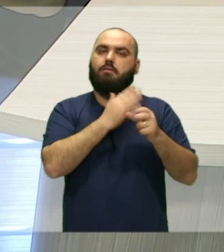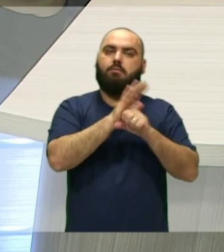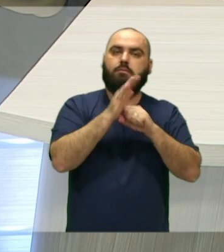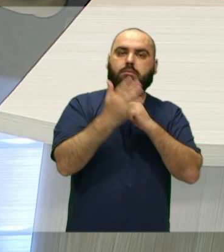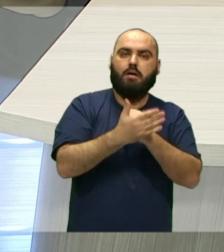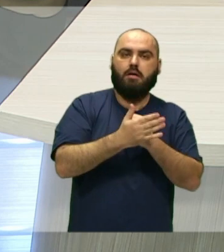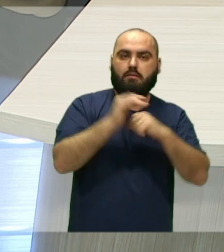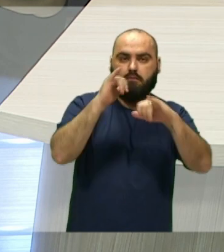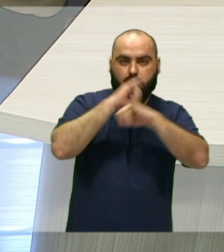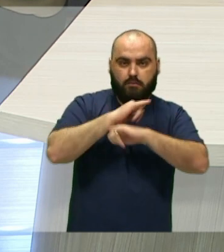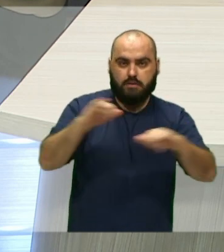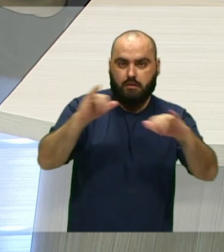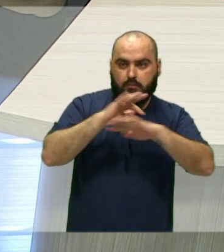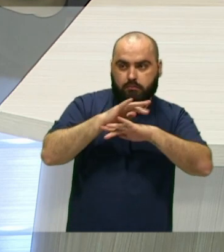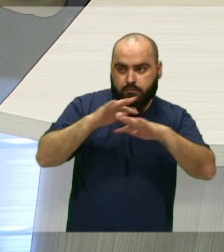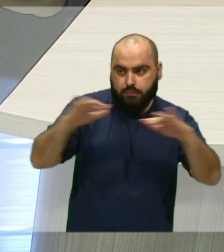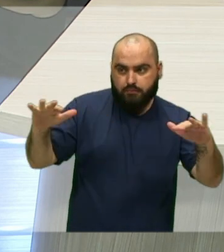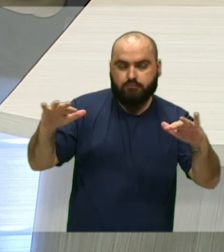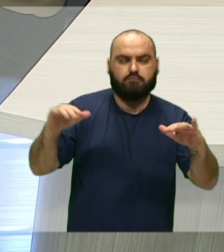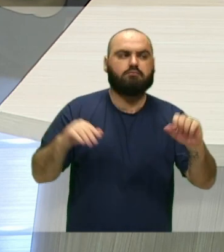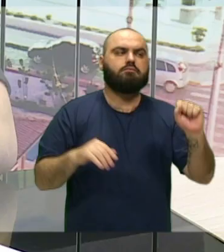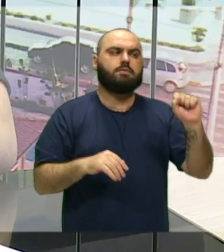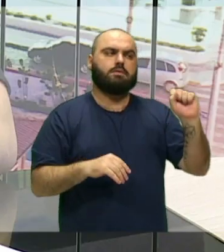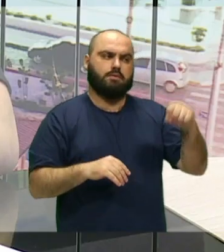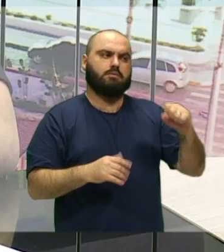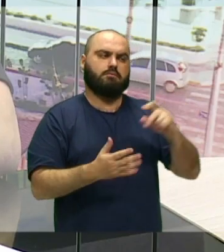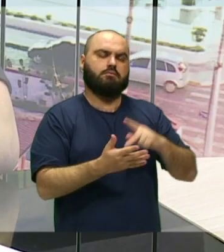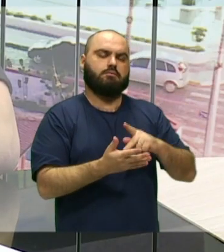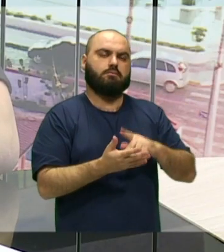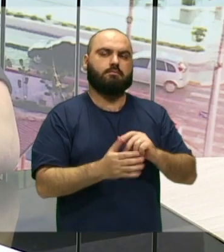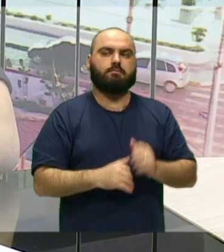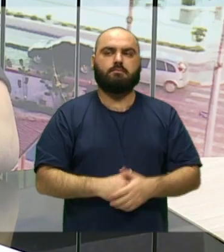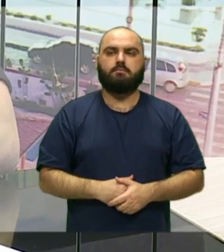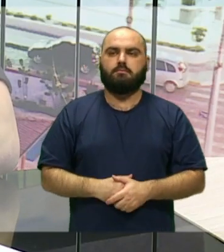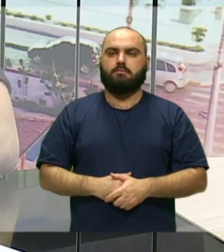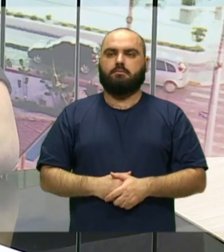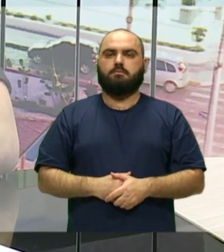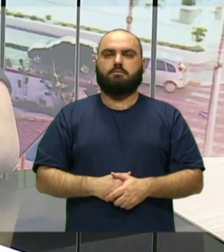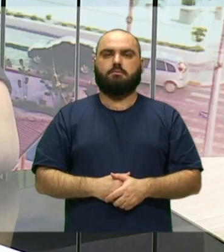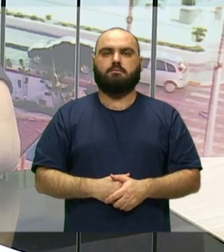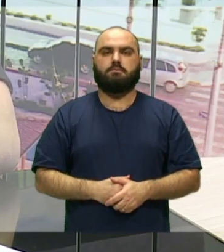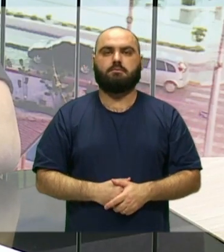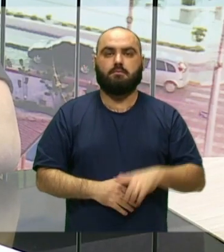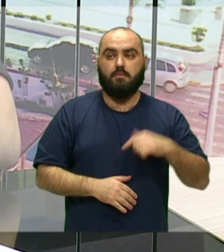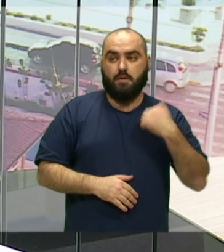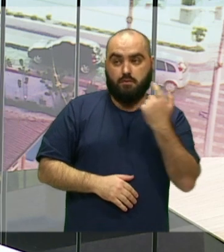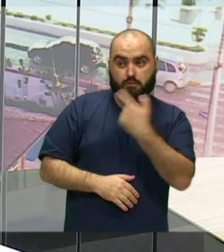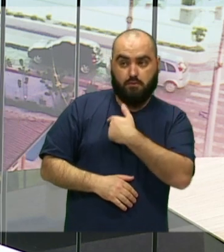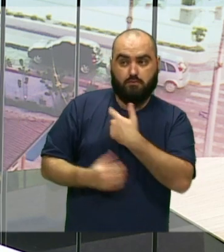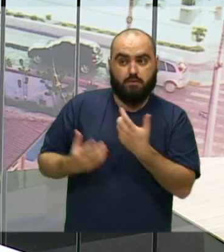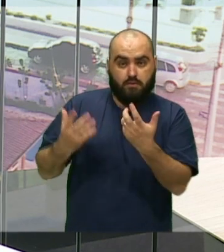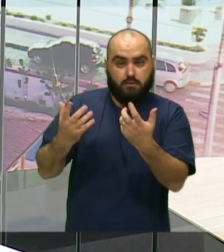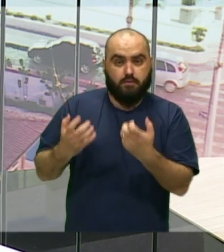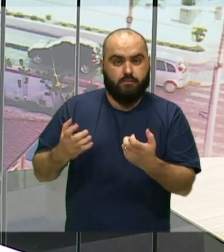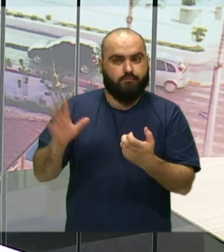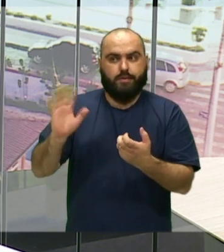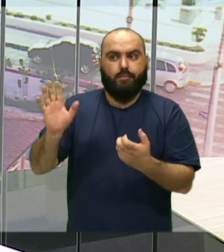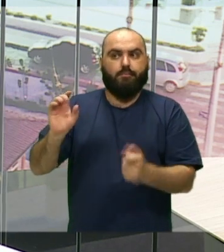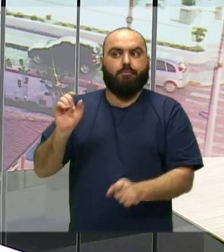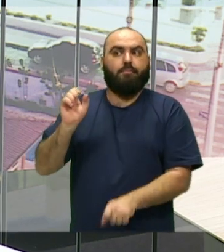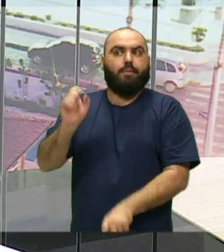justamente eh a gente queria eh pegar um público eh não um público que sofree